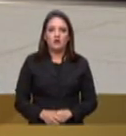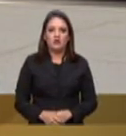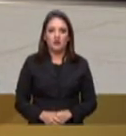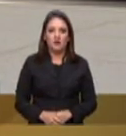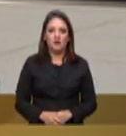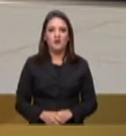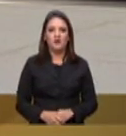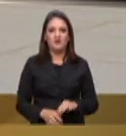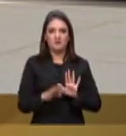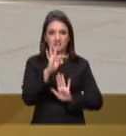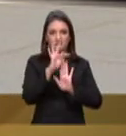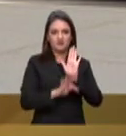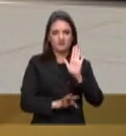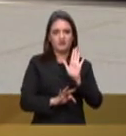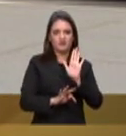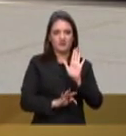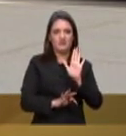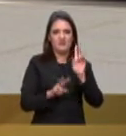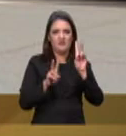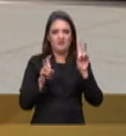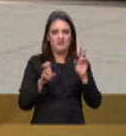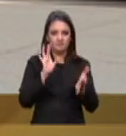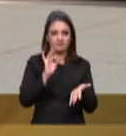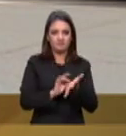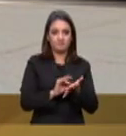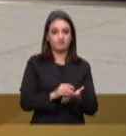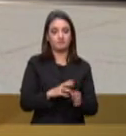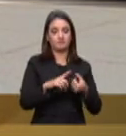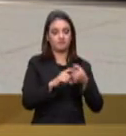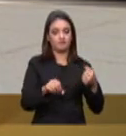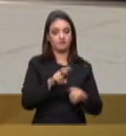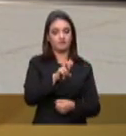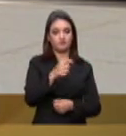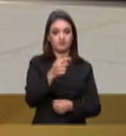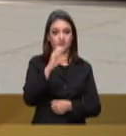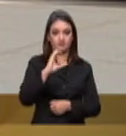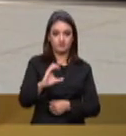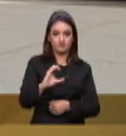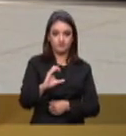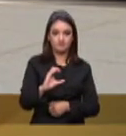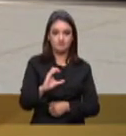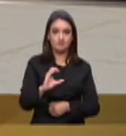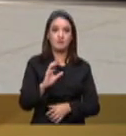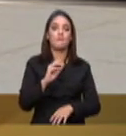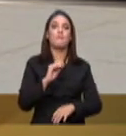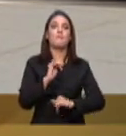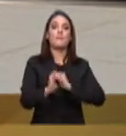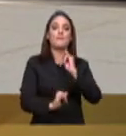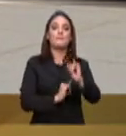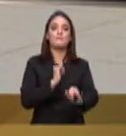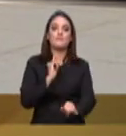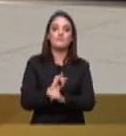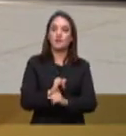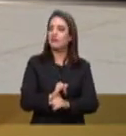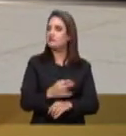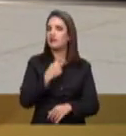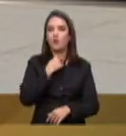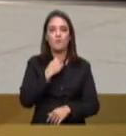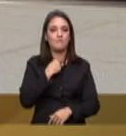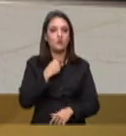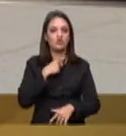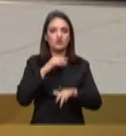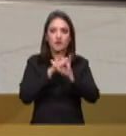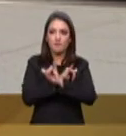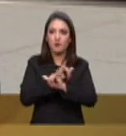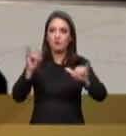13.488. Leia o texto anterior a essa lei de 2017. Artigo 57C. Na internet é vedada a veiculação de qualquer tipo